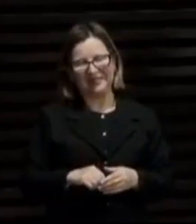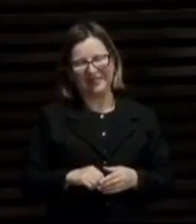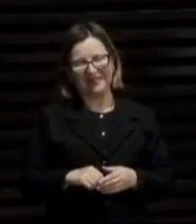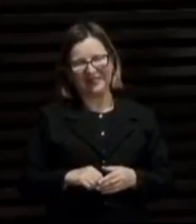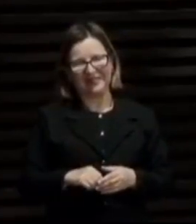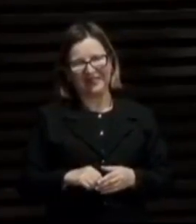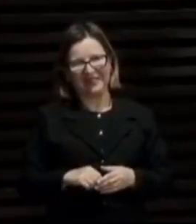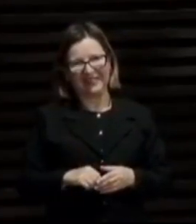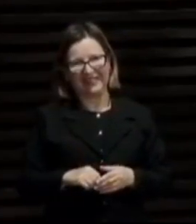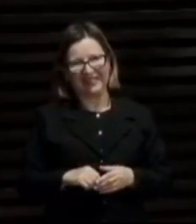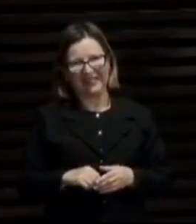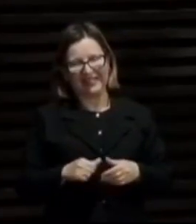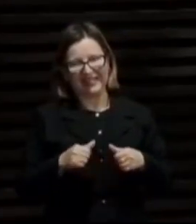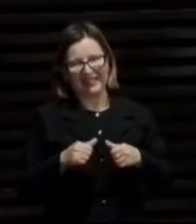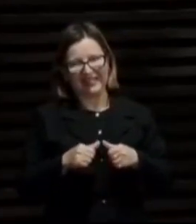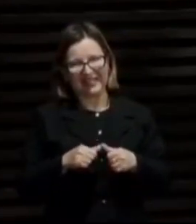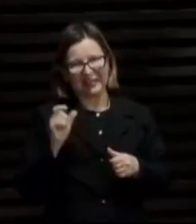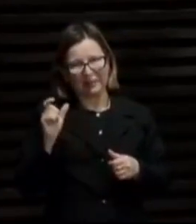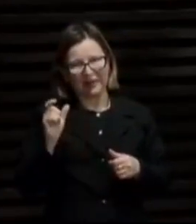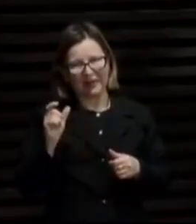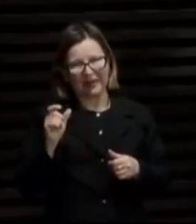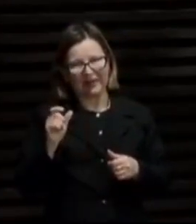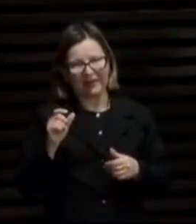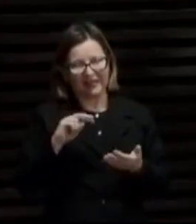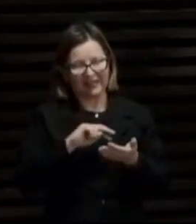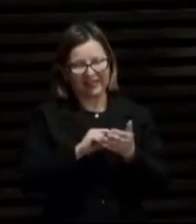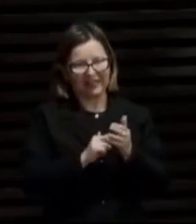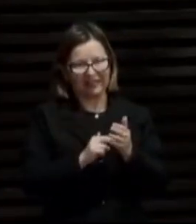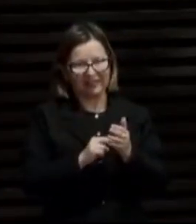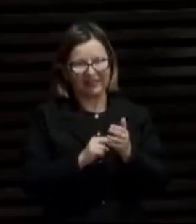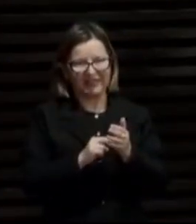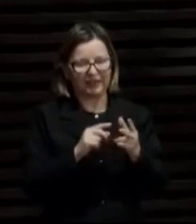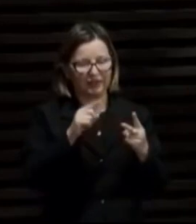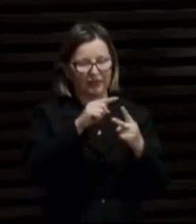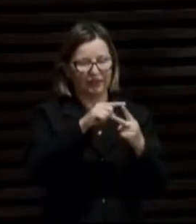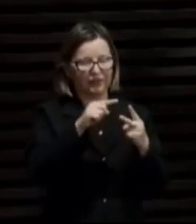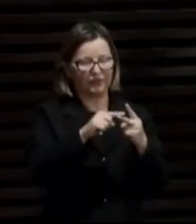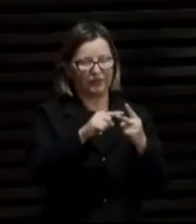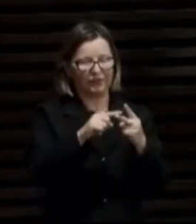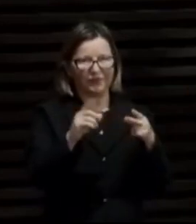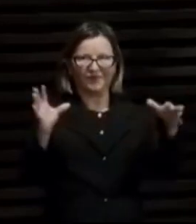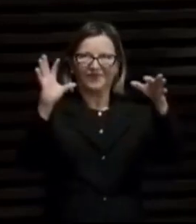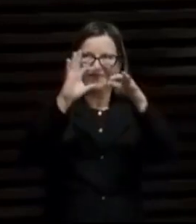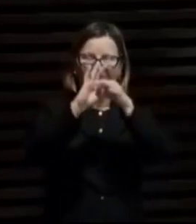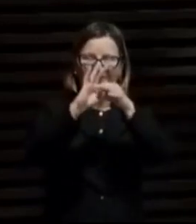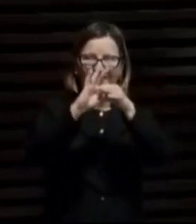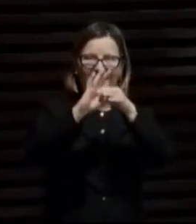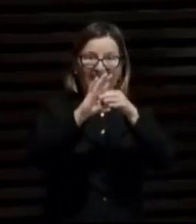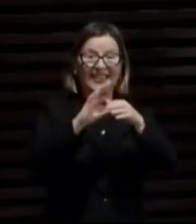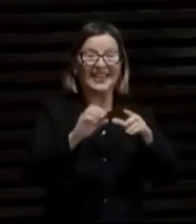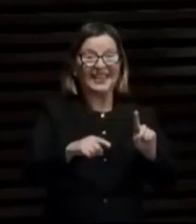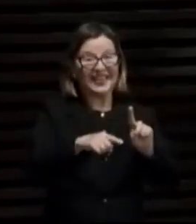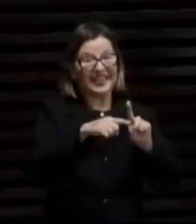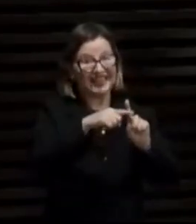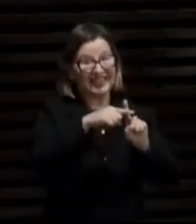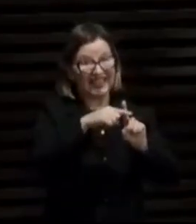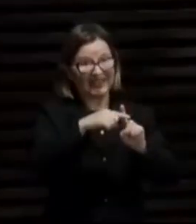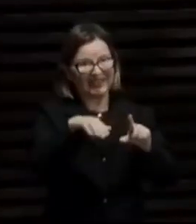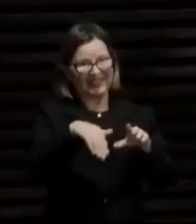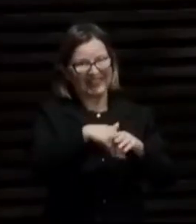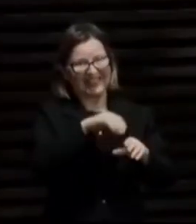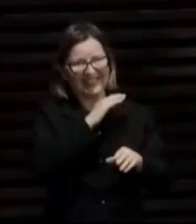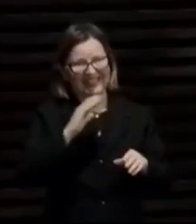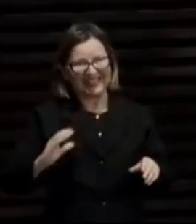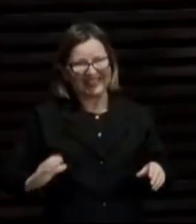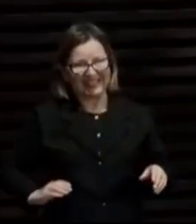é tornar os dois um. É isso que nós somos. Na cruz, em Cristo, nós somos levados a morrer com